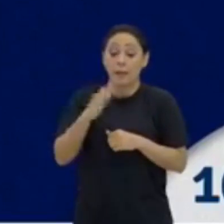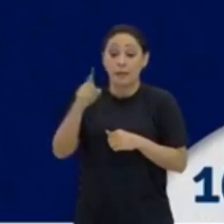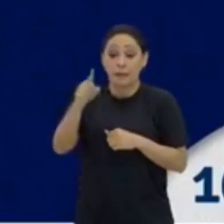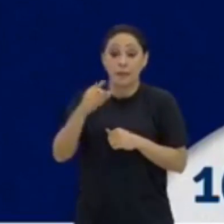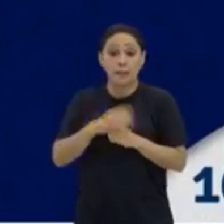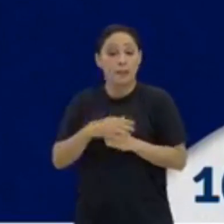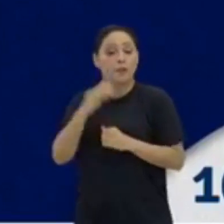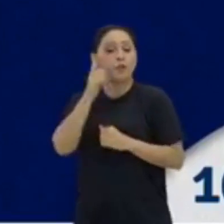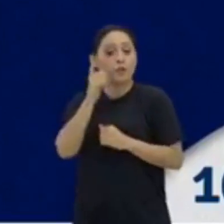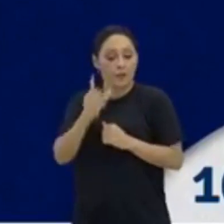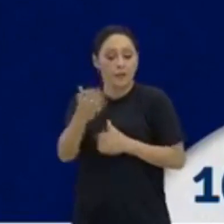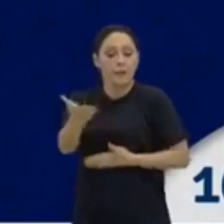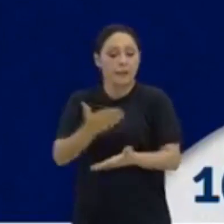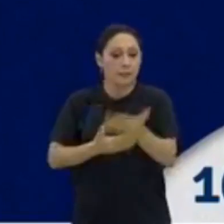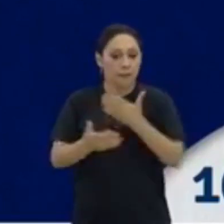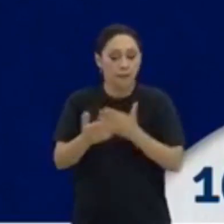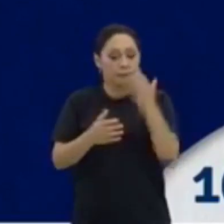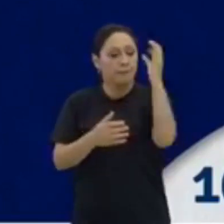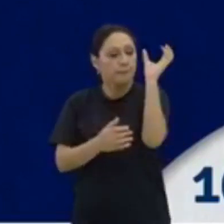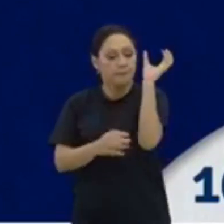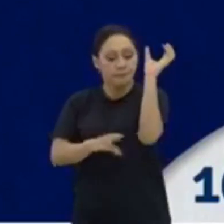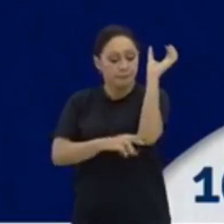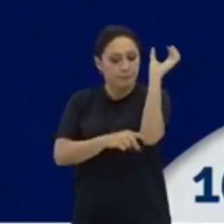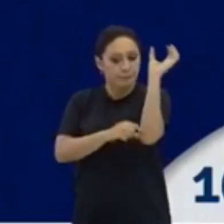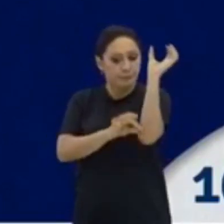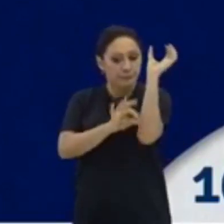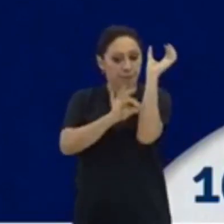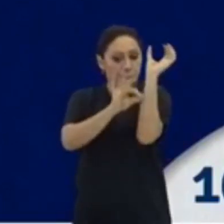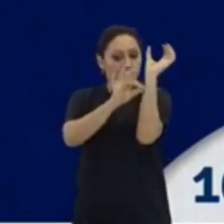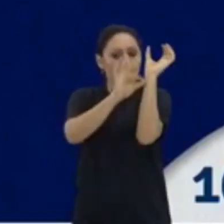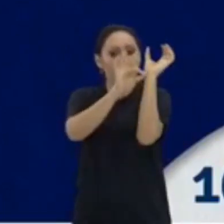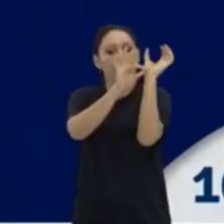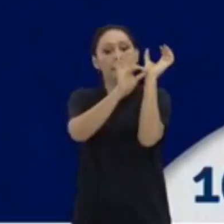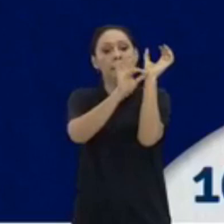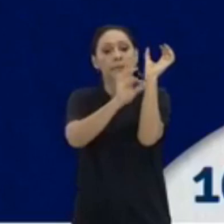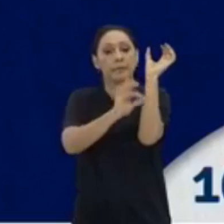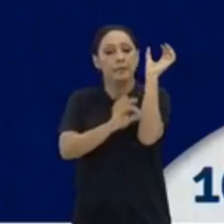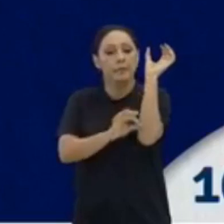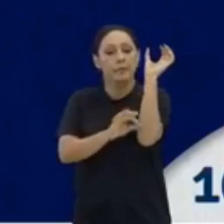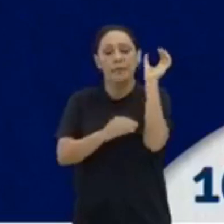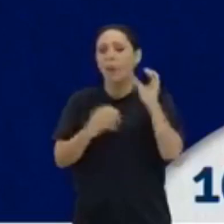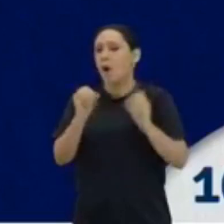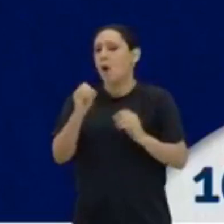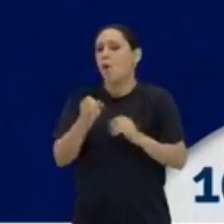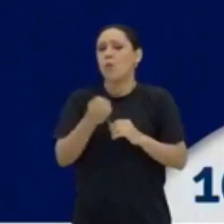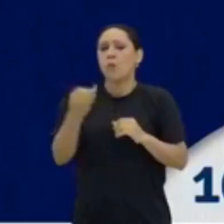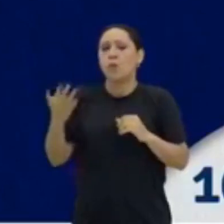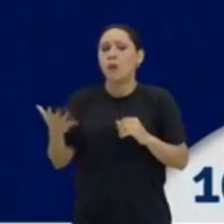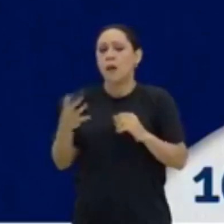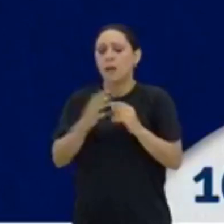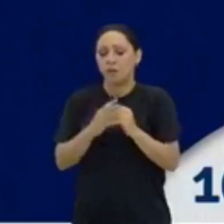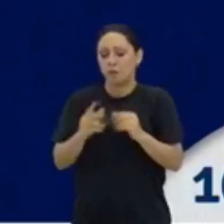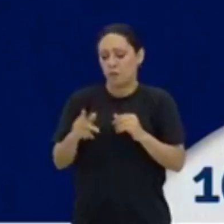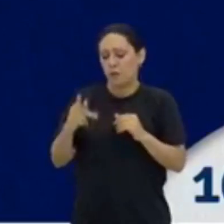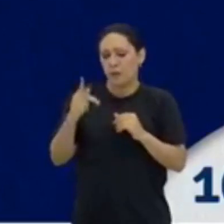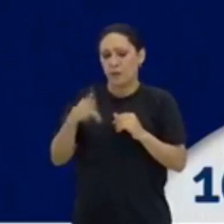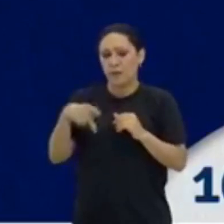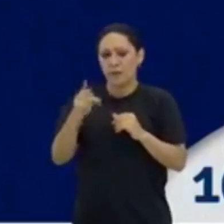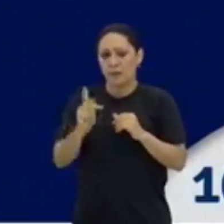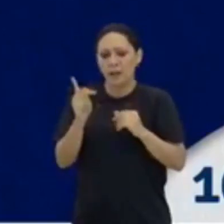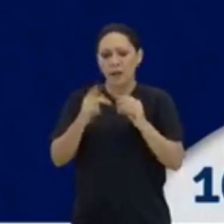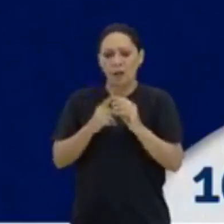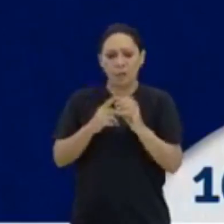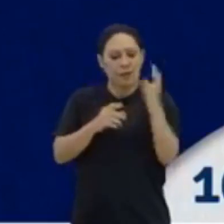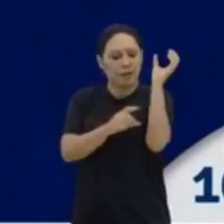na interatividade. A altura de uma árvore. Responda. Deixa eu ver aqui, quantos aqui pra quilômetros tem essa árvore da frente da escola.